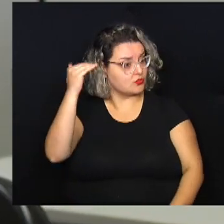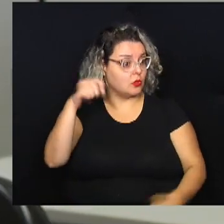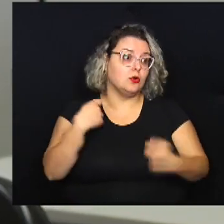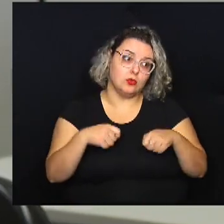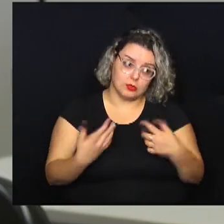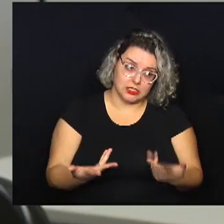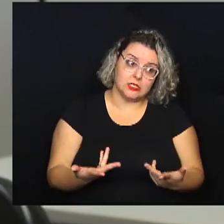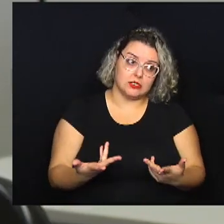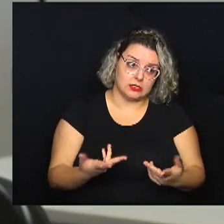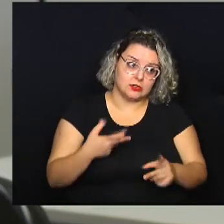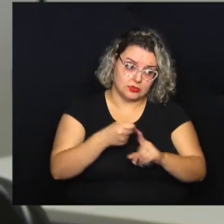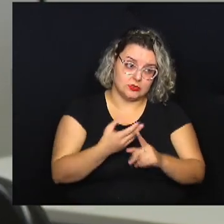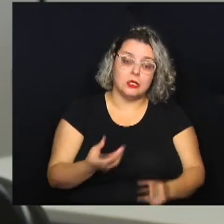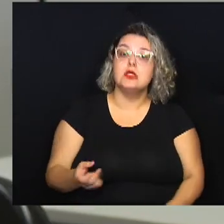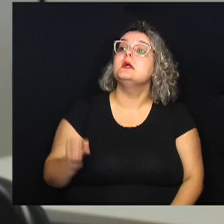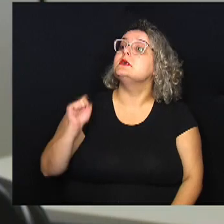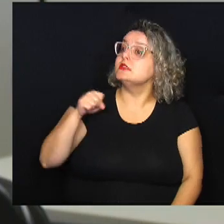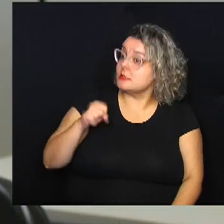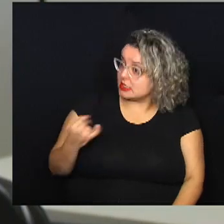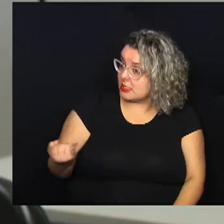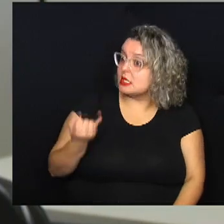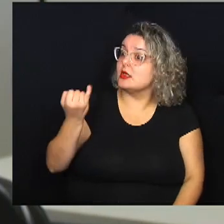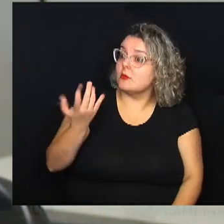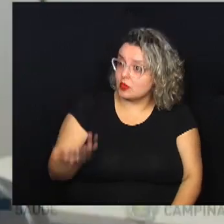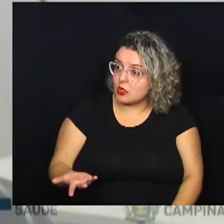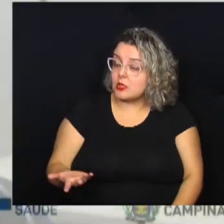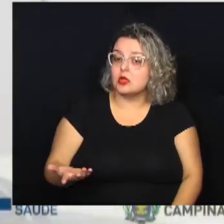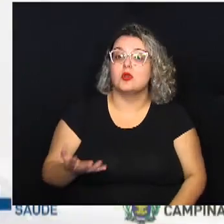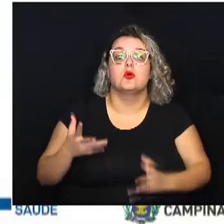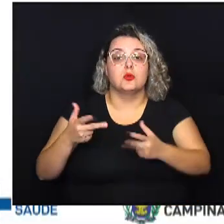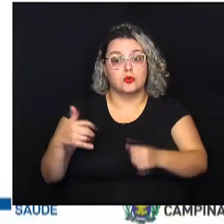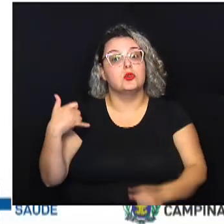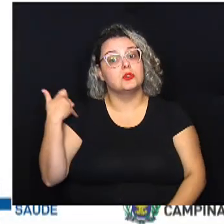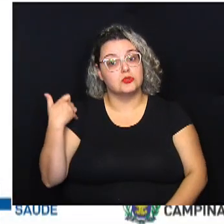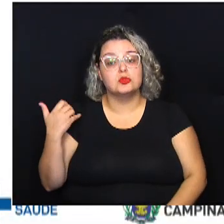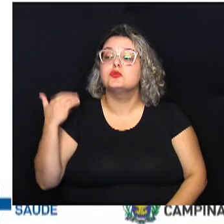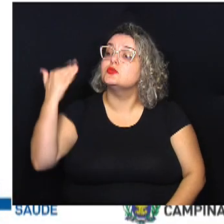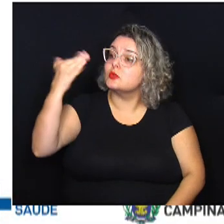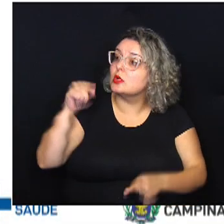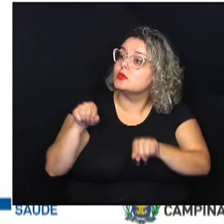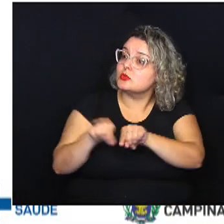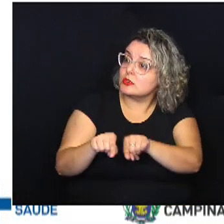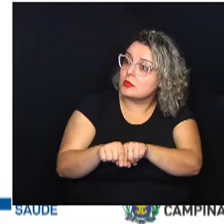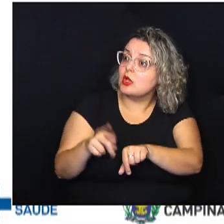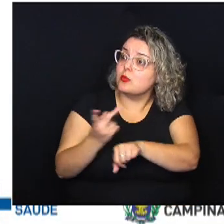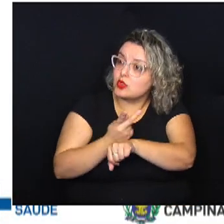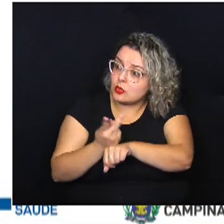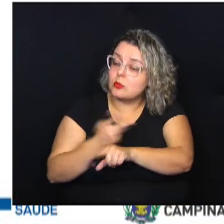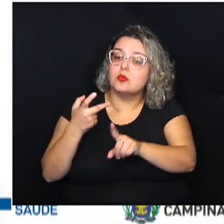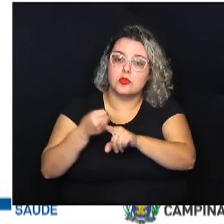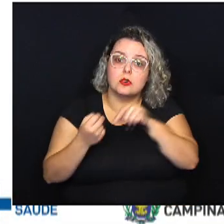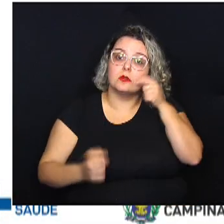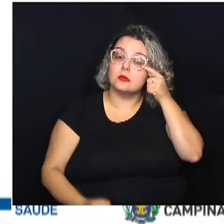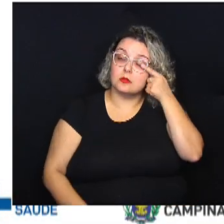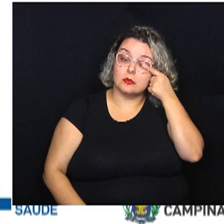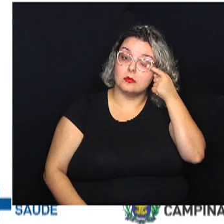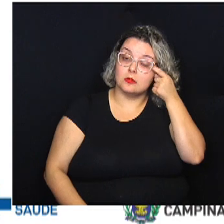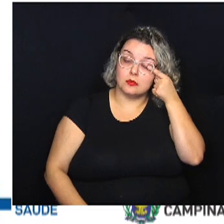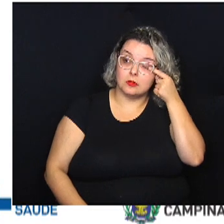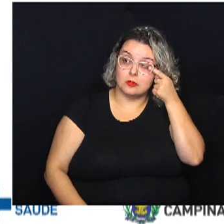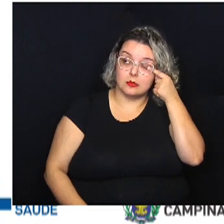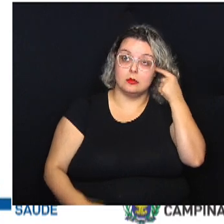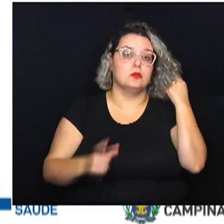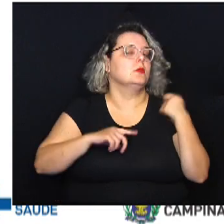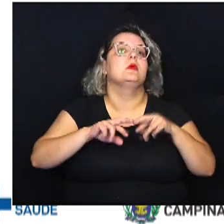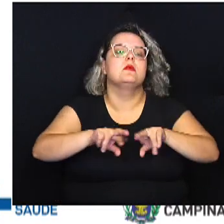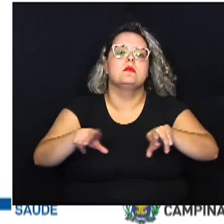precisa tomar. Sim, é muito importante, né, como em toda a faixa etária, que os adultos também procurem pela vacinação. Existem uma série de